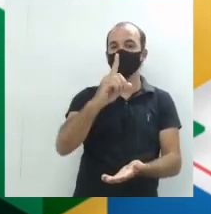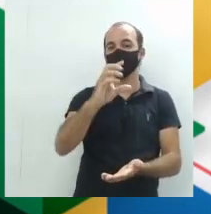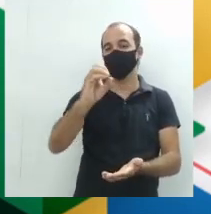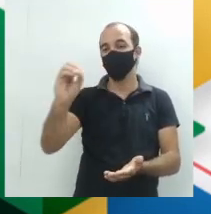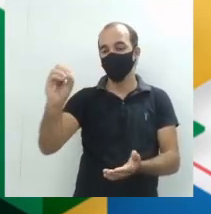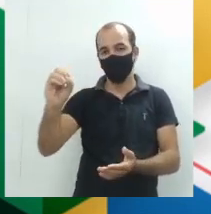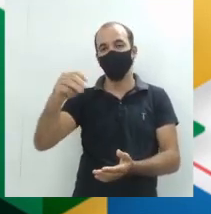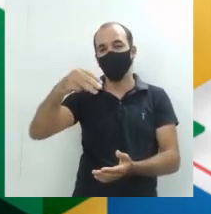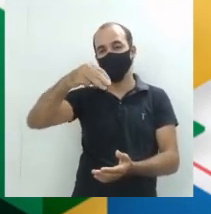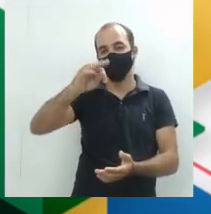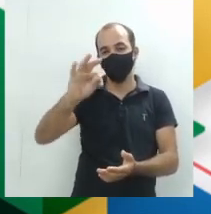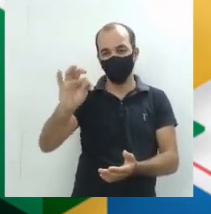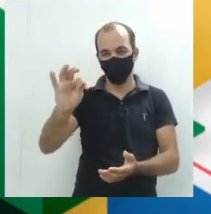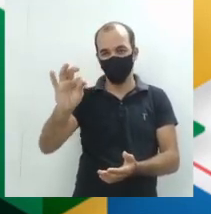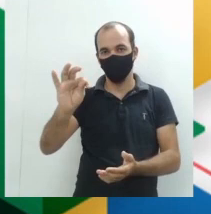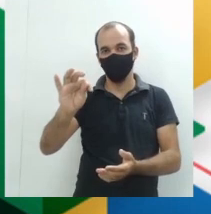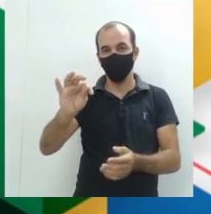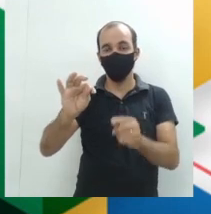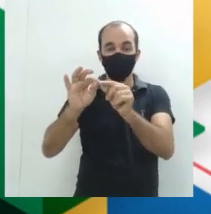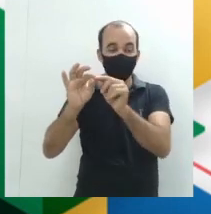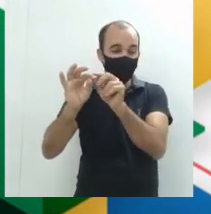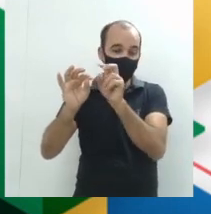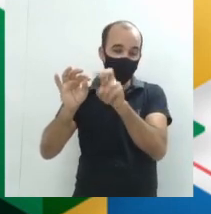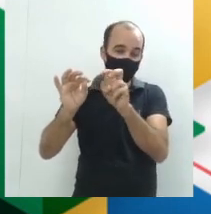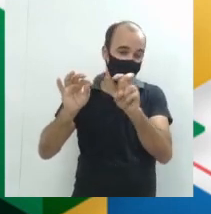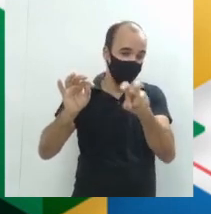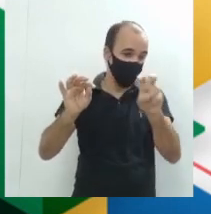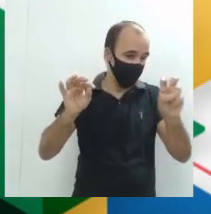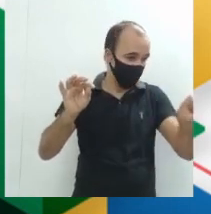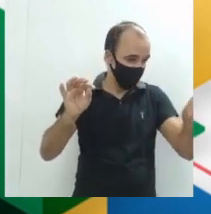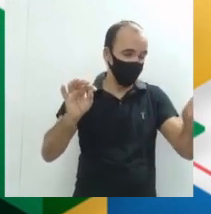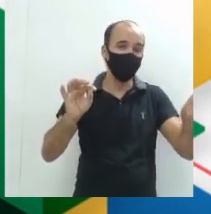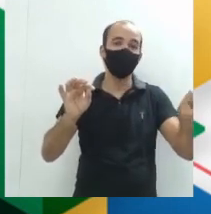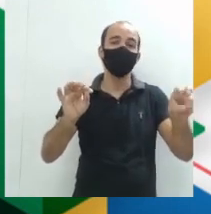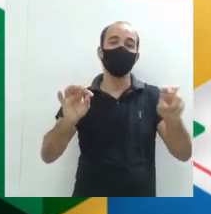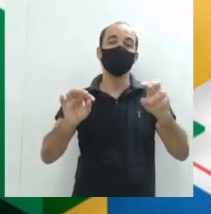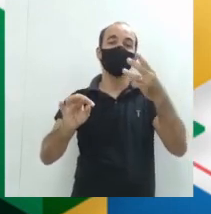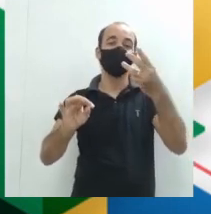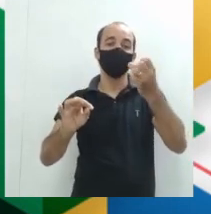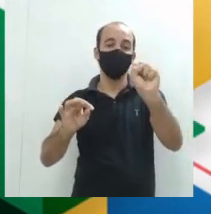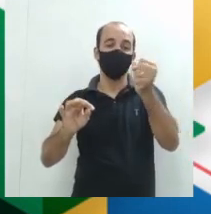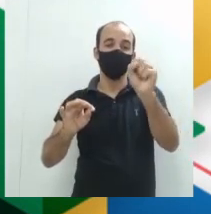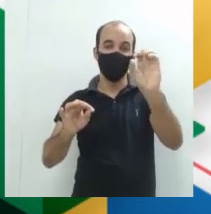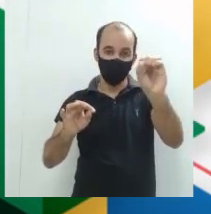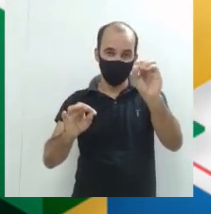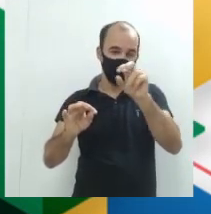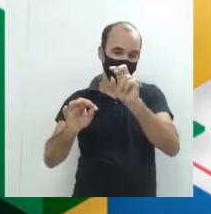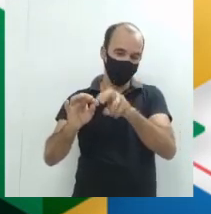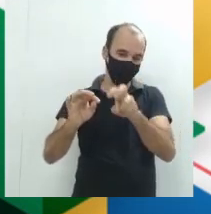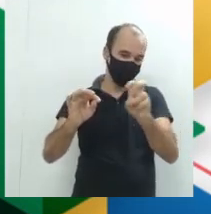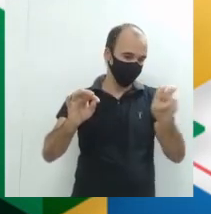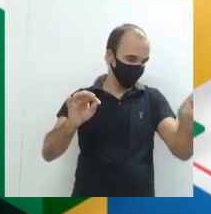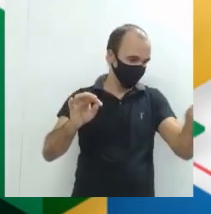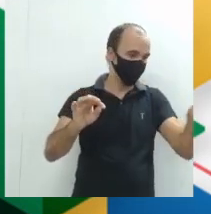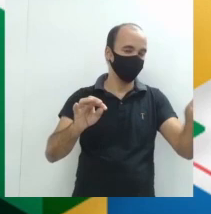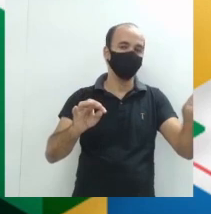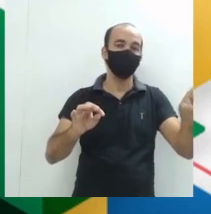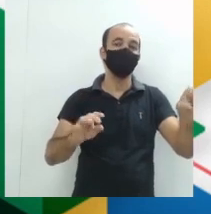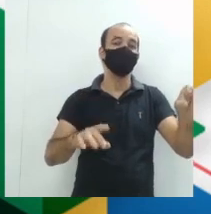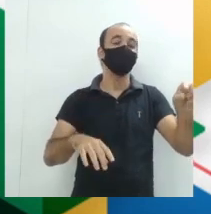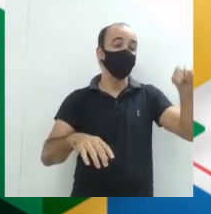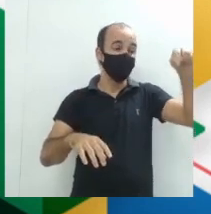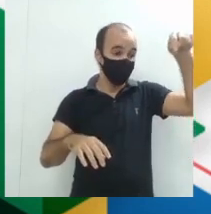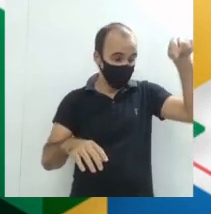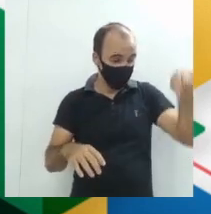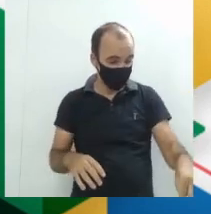80 metros de oeste para leste e 40 metros de norte para sul. Segue o povo. Qual